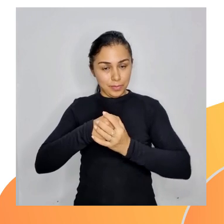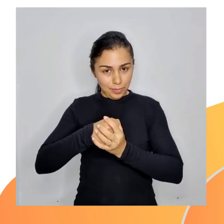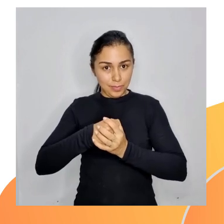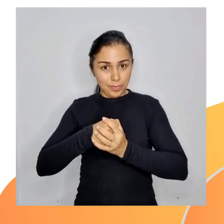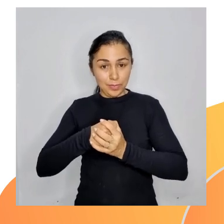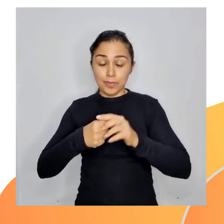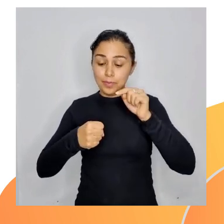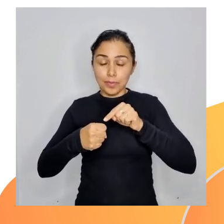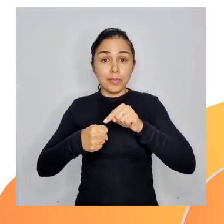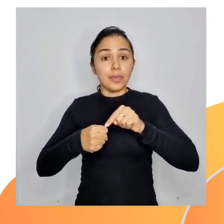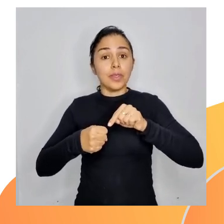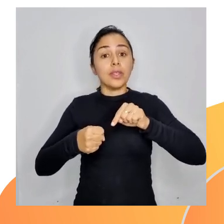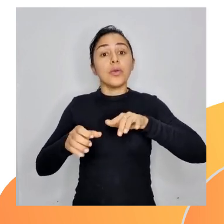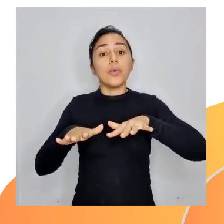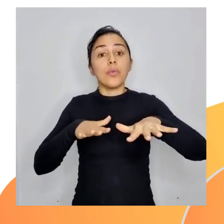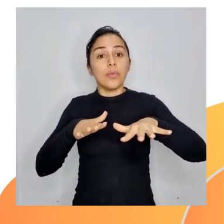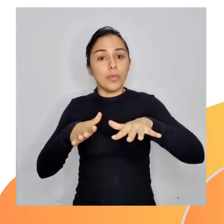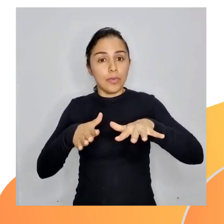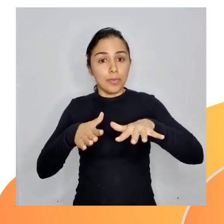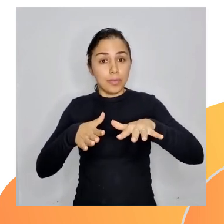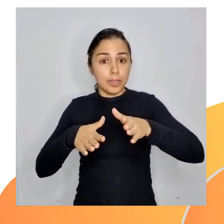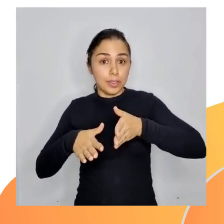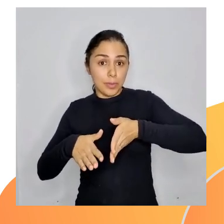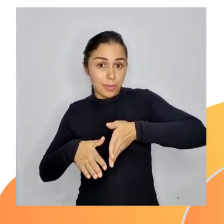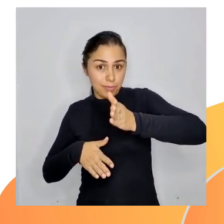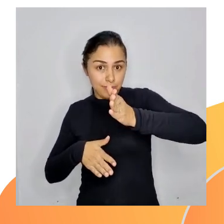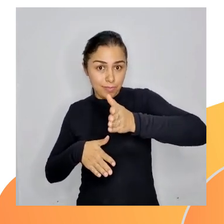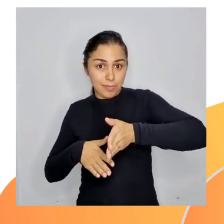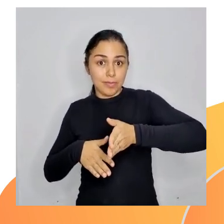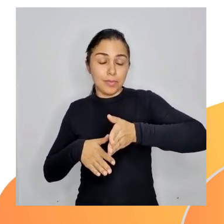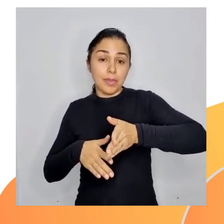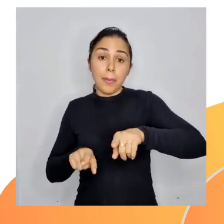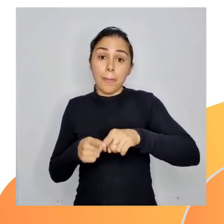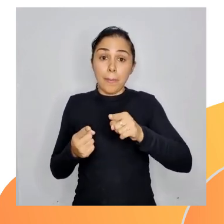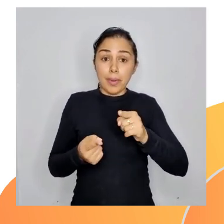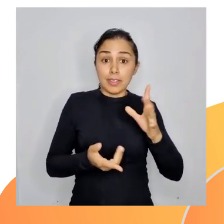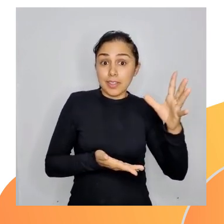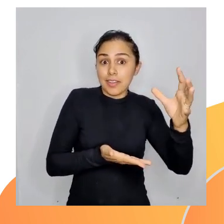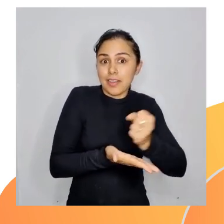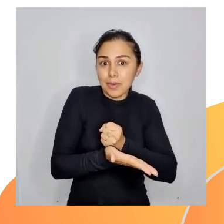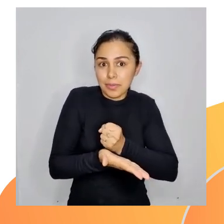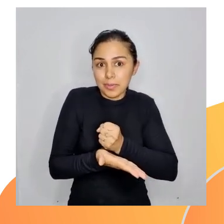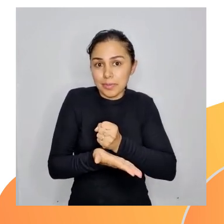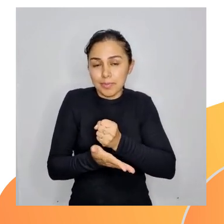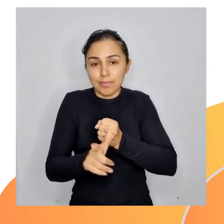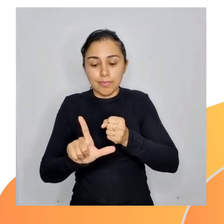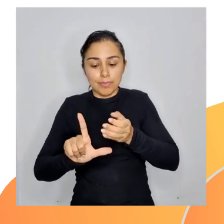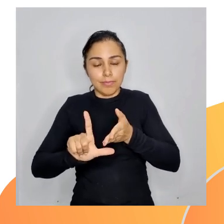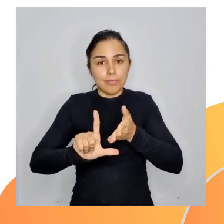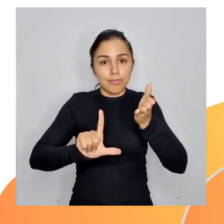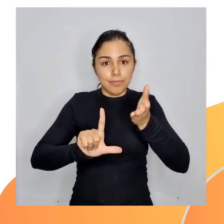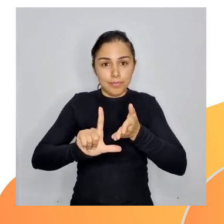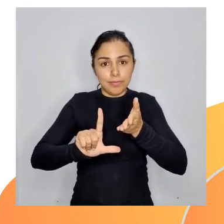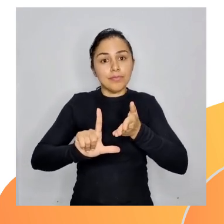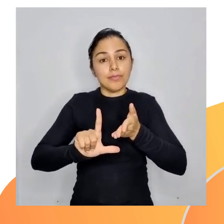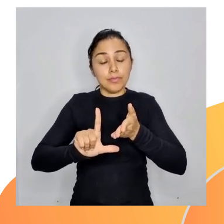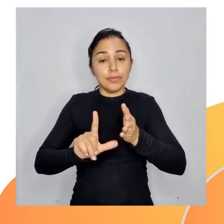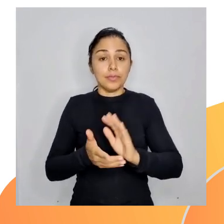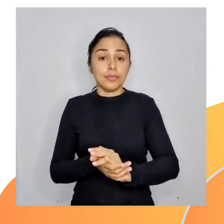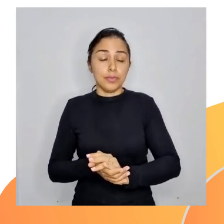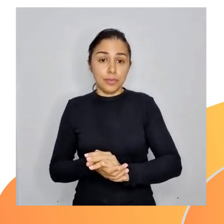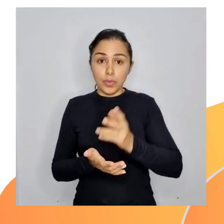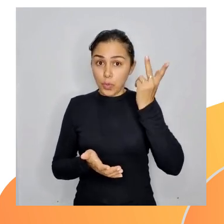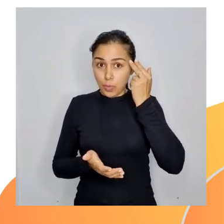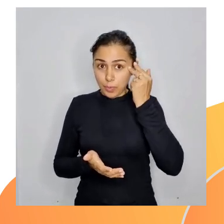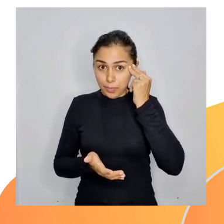ele captura a peça em outra. Como isso, professor? Como é que isso pode acontecer? Então vem comigo. Quando ele está na casa inicial,